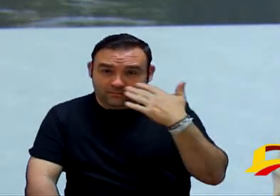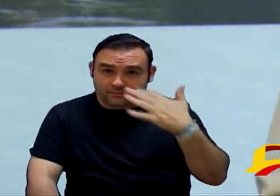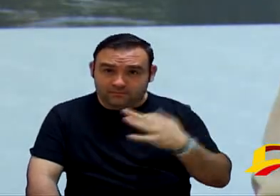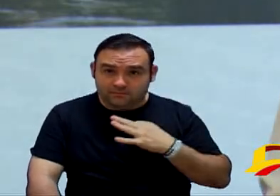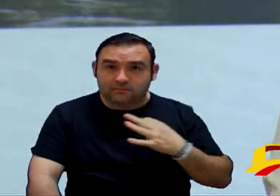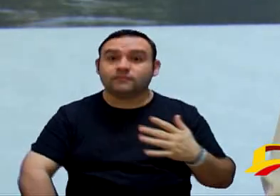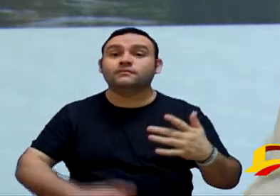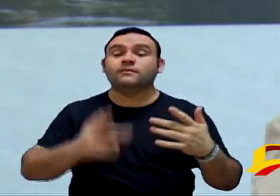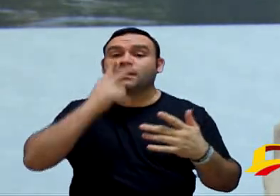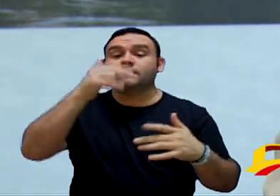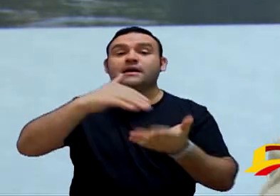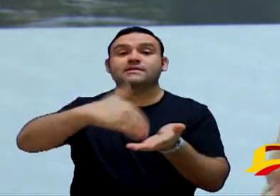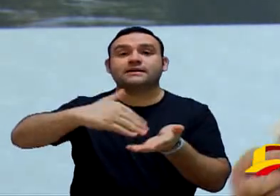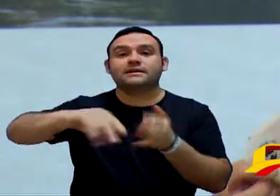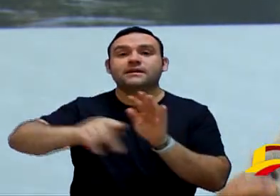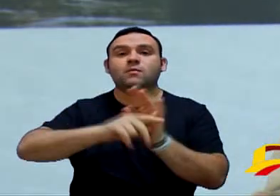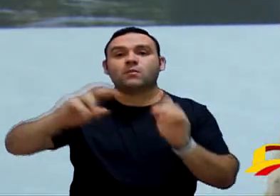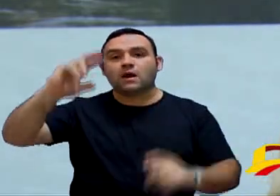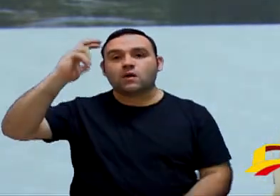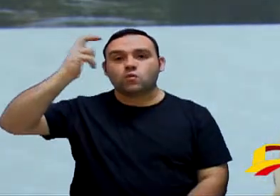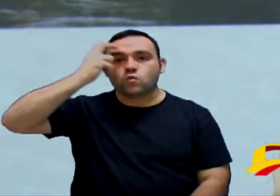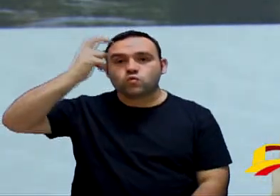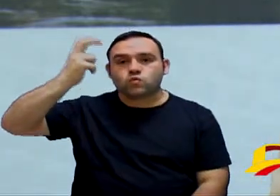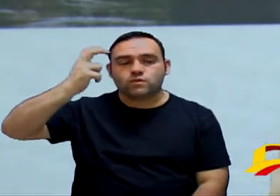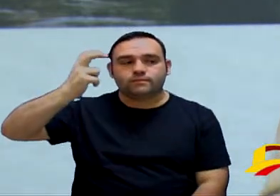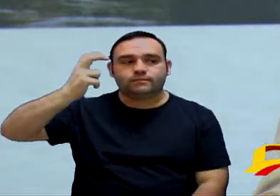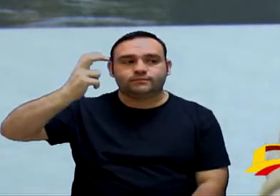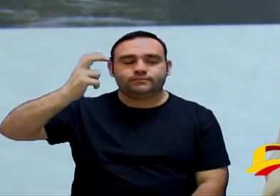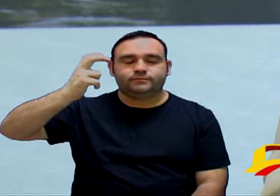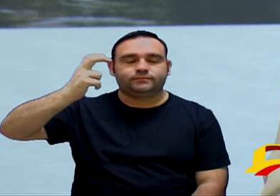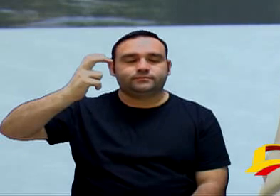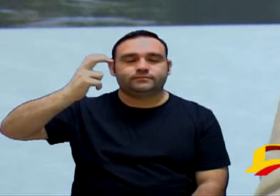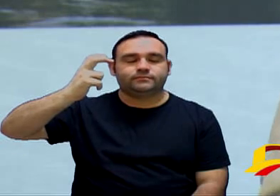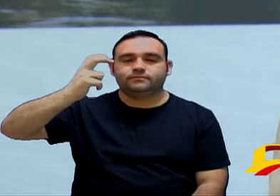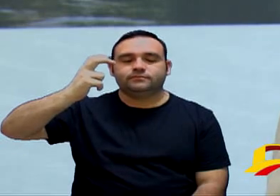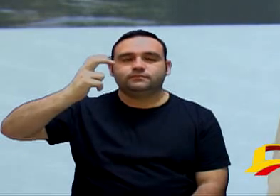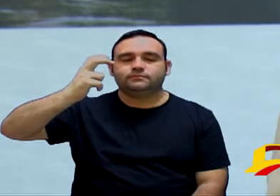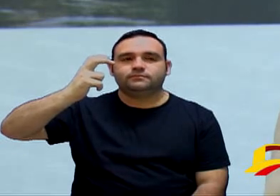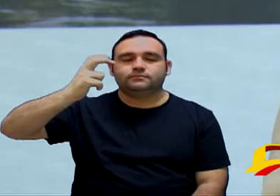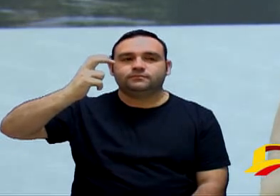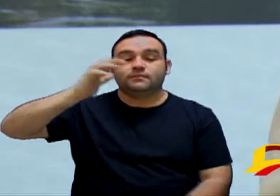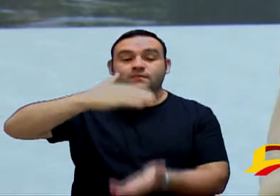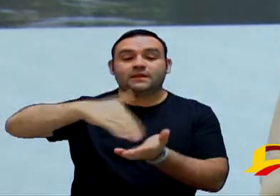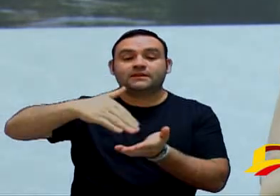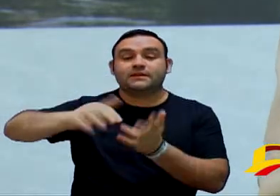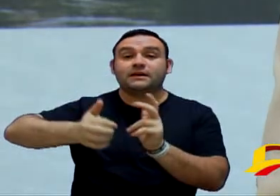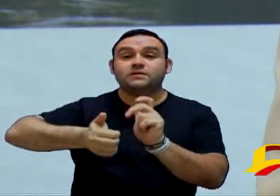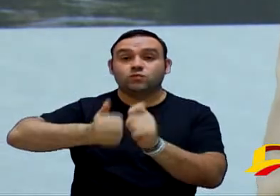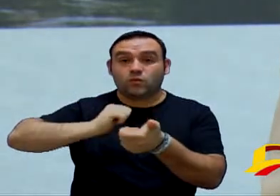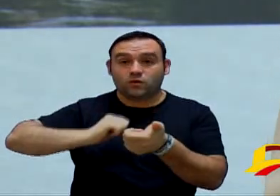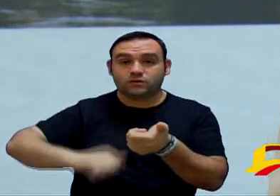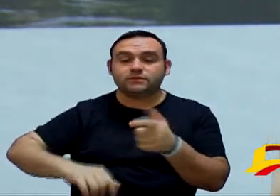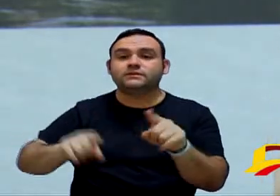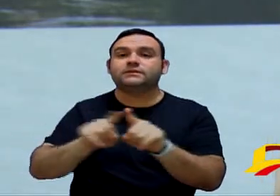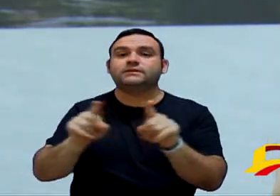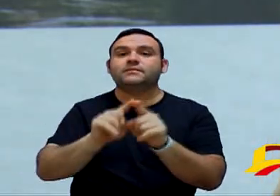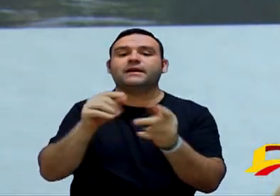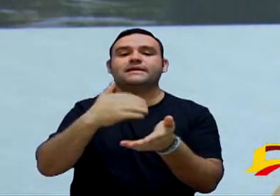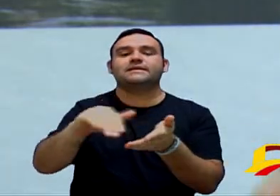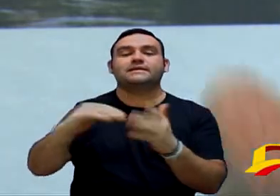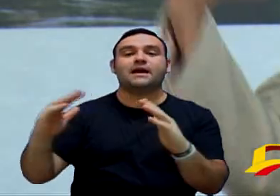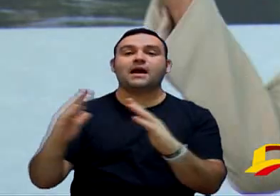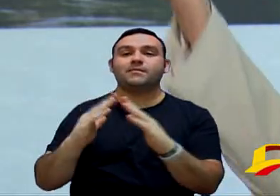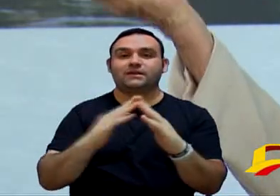informação é que a secretaria da cultura secretaria da secretaria de esportes e a Secretaria